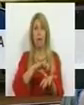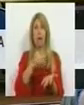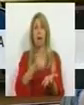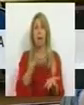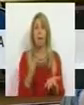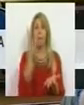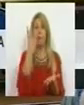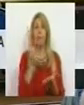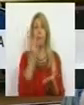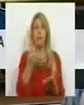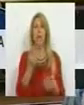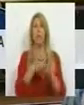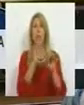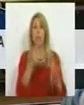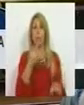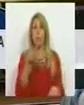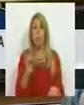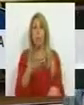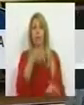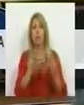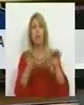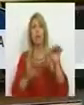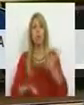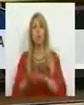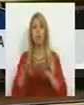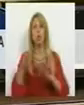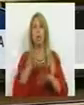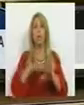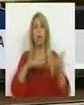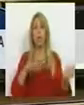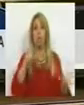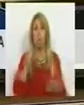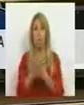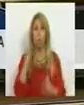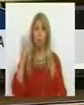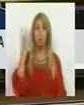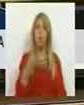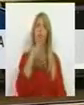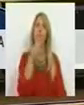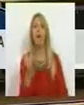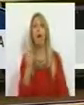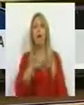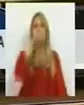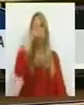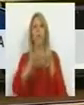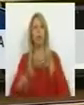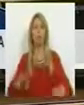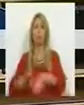hospitalares. Não percebemos o discurso da esquerda dos últimos 4 anos, que falaram que o governo anterior